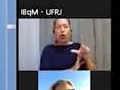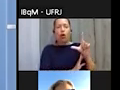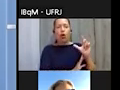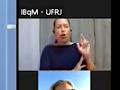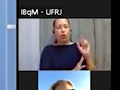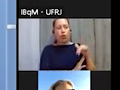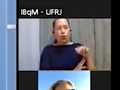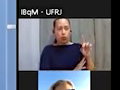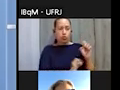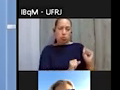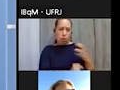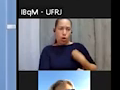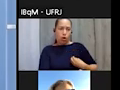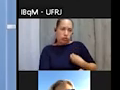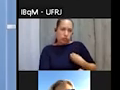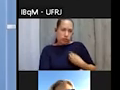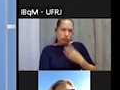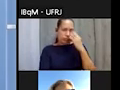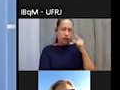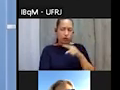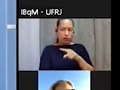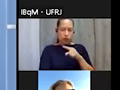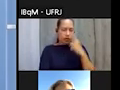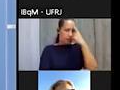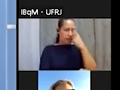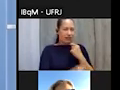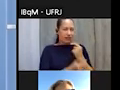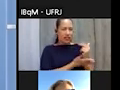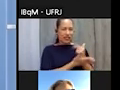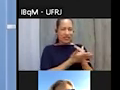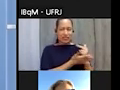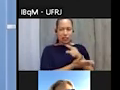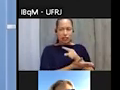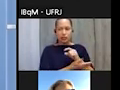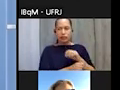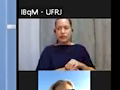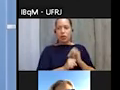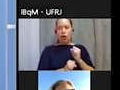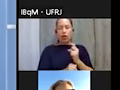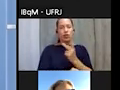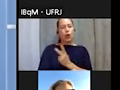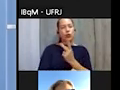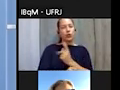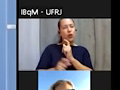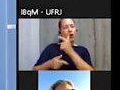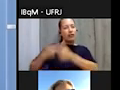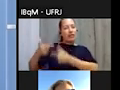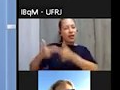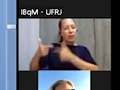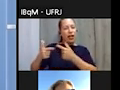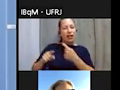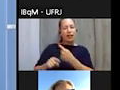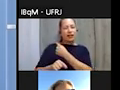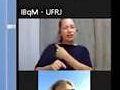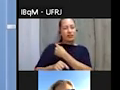e Henrique e Estulano estão representados certamente como esses trabalhadores que estão ao fundo.